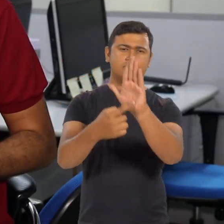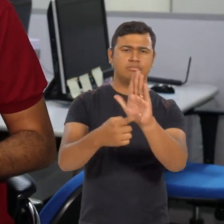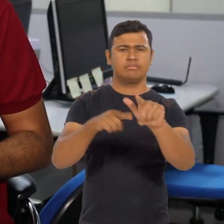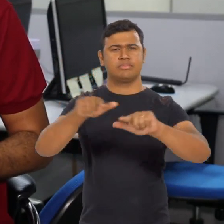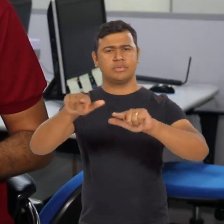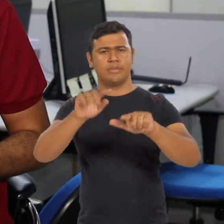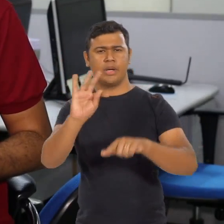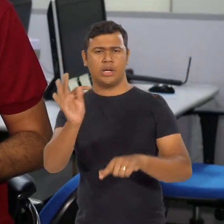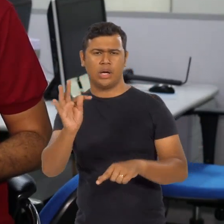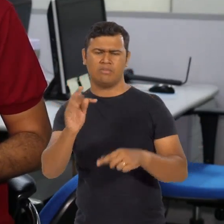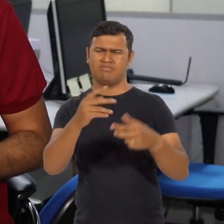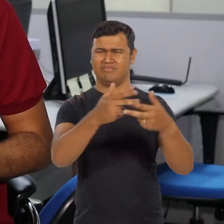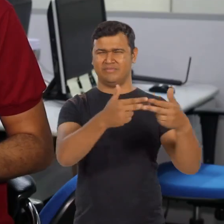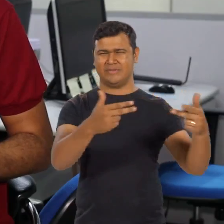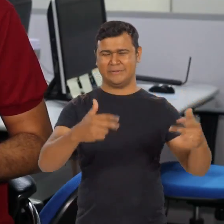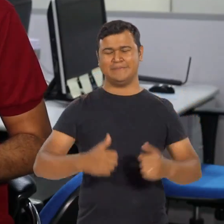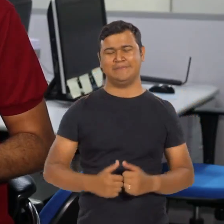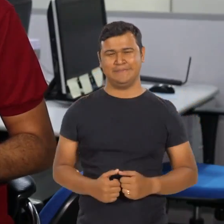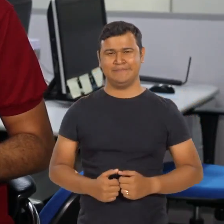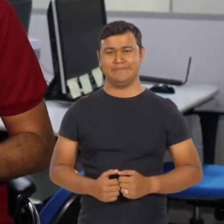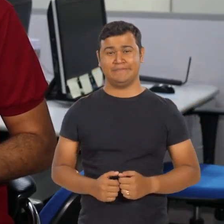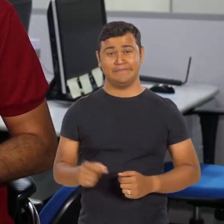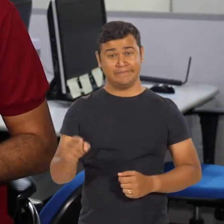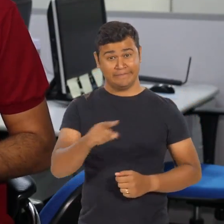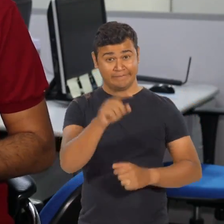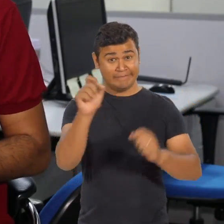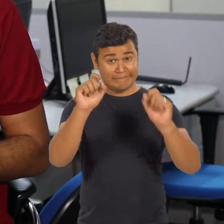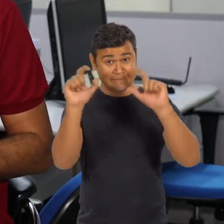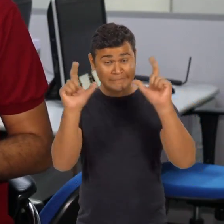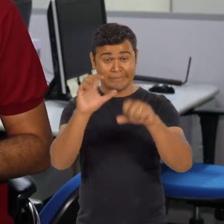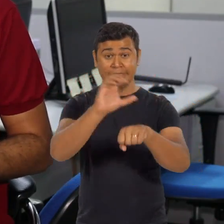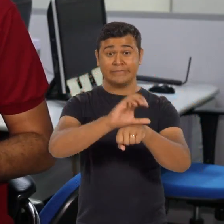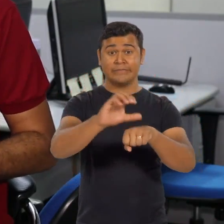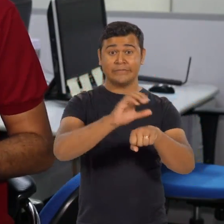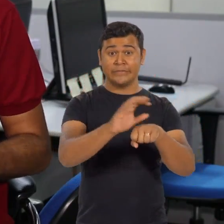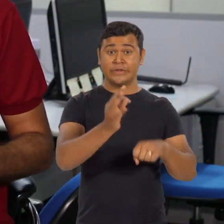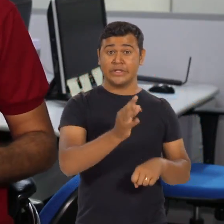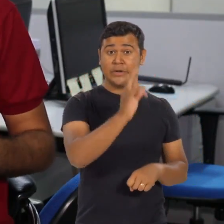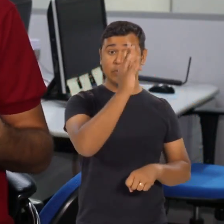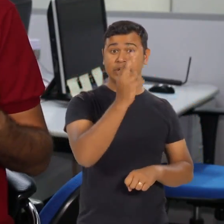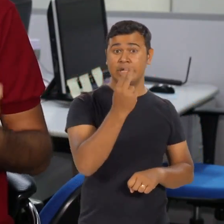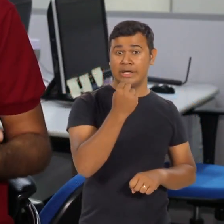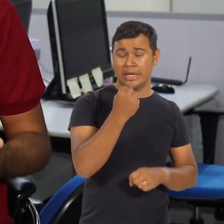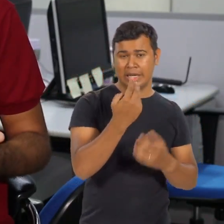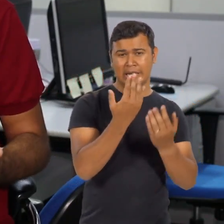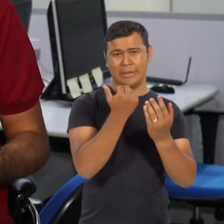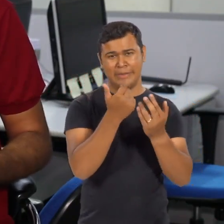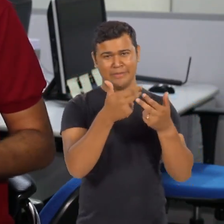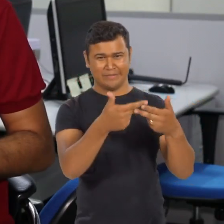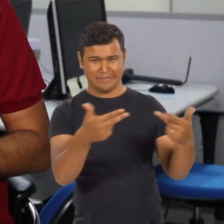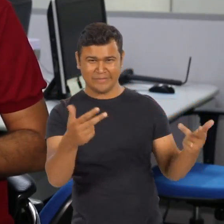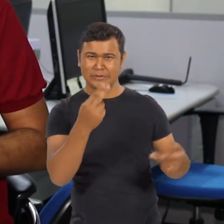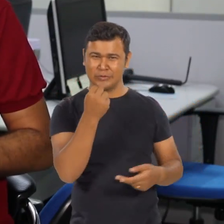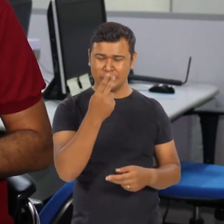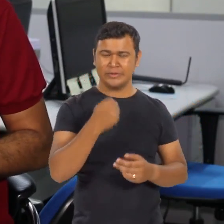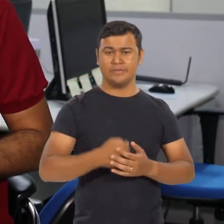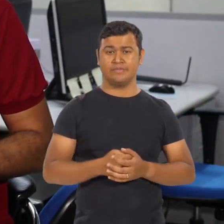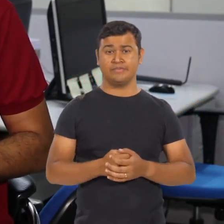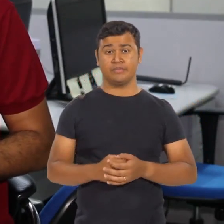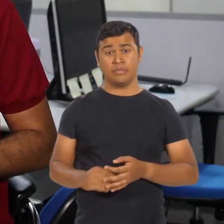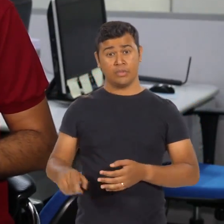apresentações de trabalhos e talk show atenção estudantes dos cursos de tecnologia dos alimentos e de